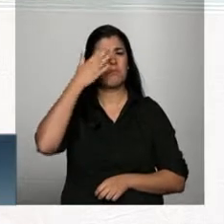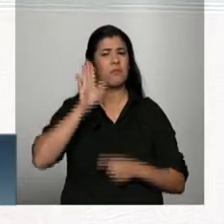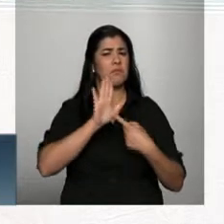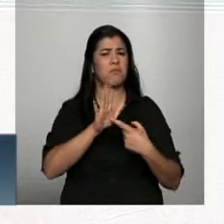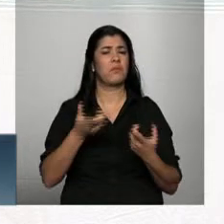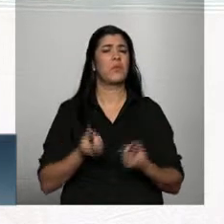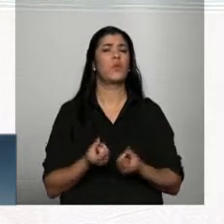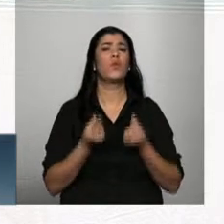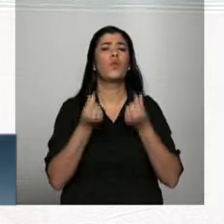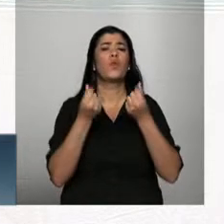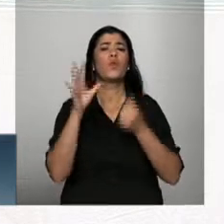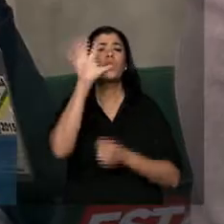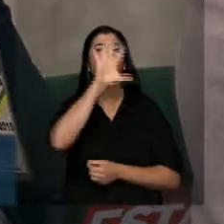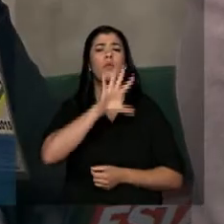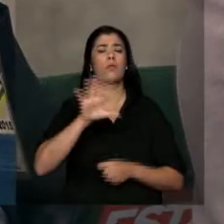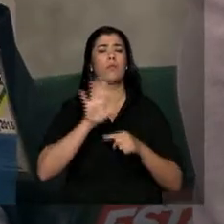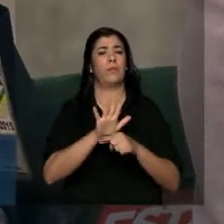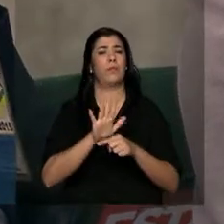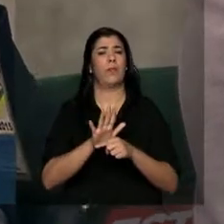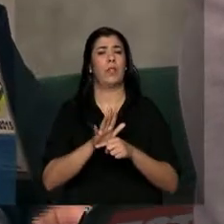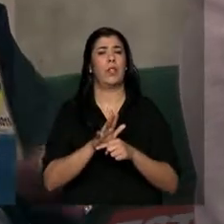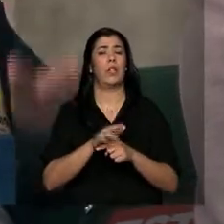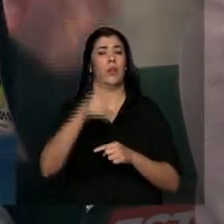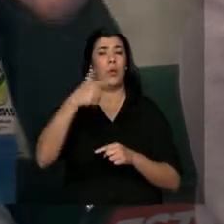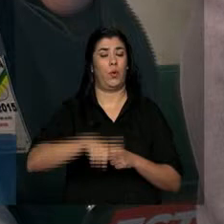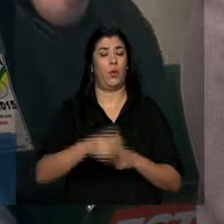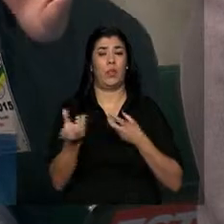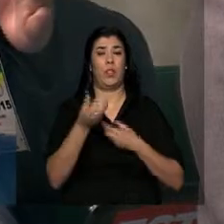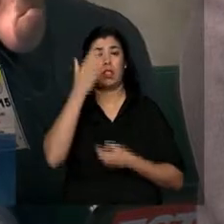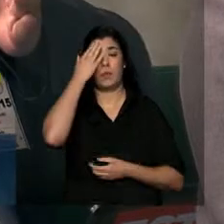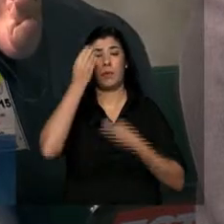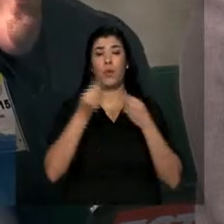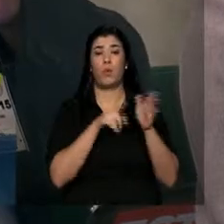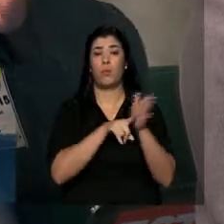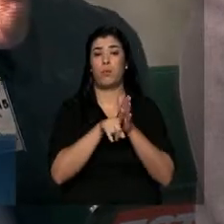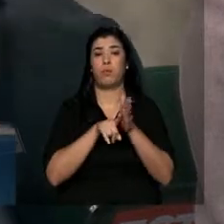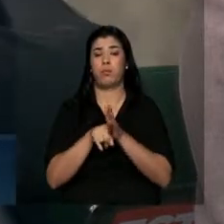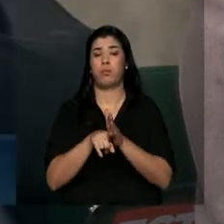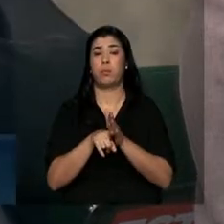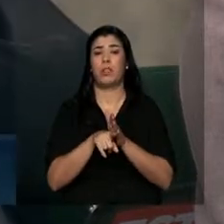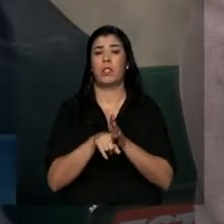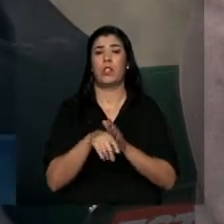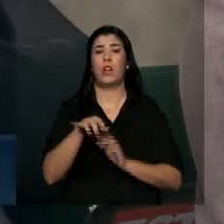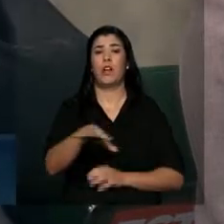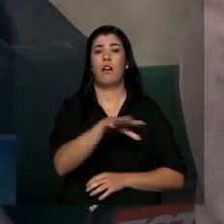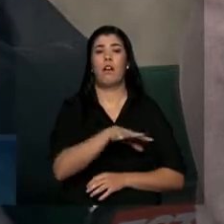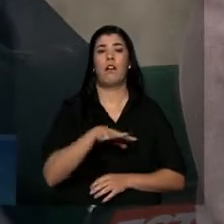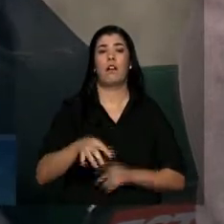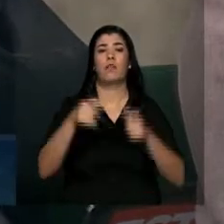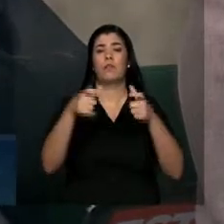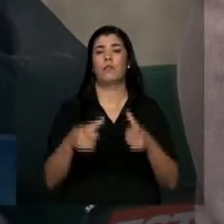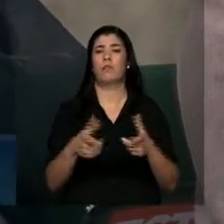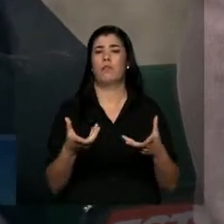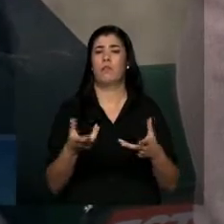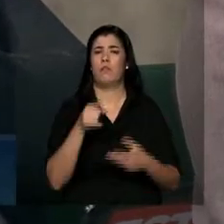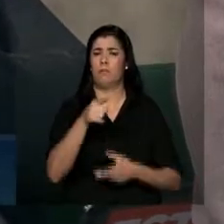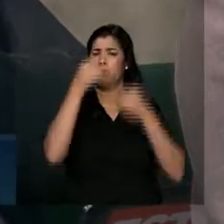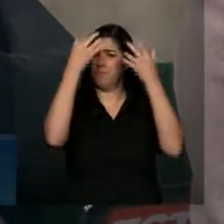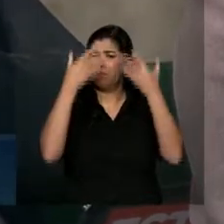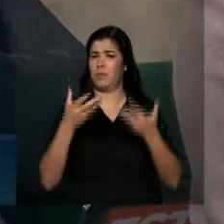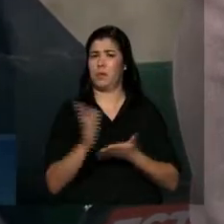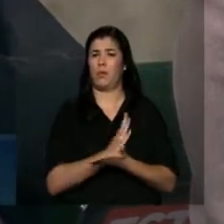Eu queria também entender como é que vai funcionar a questão da inspeção no local. A senhora disse que